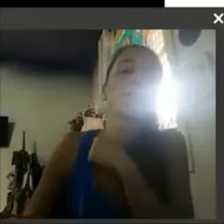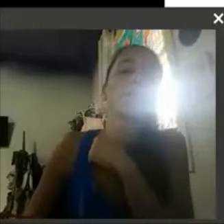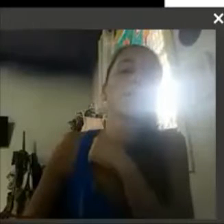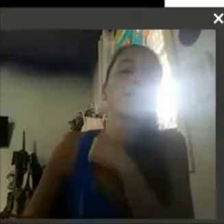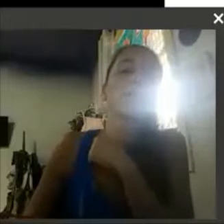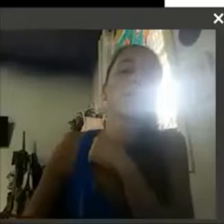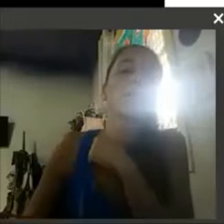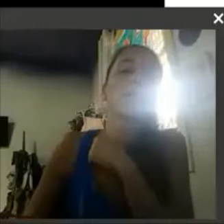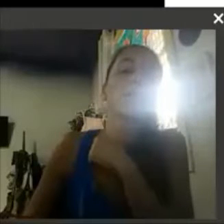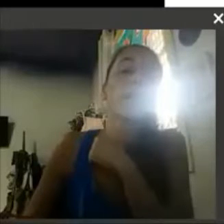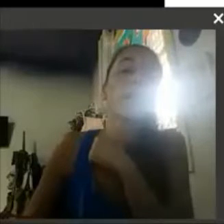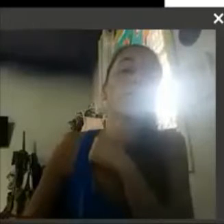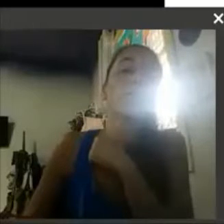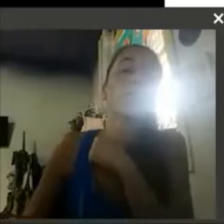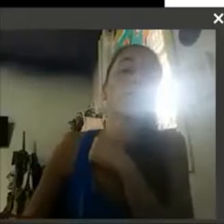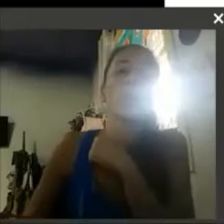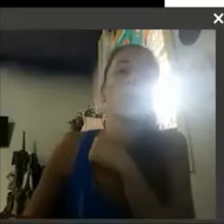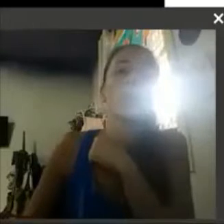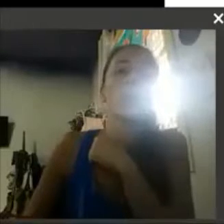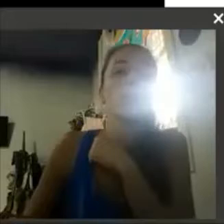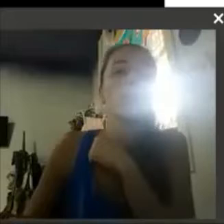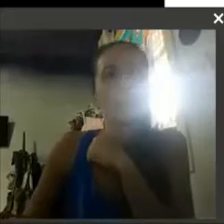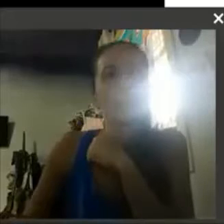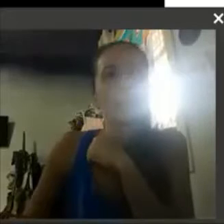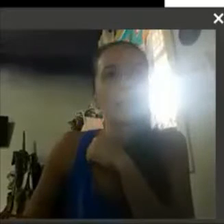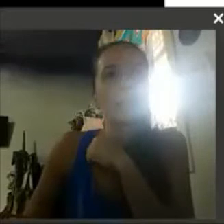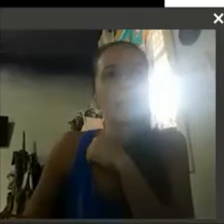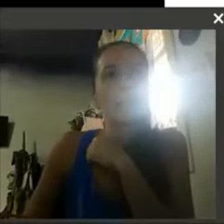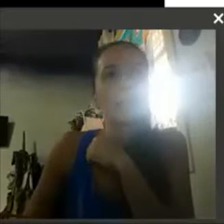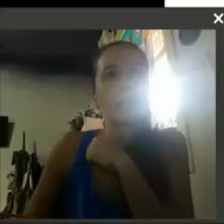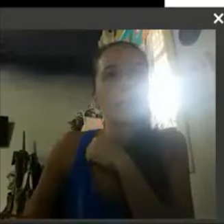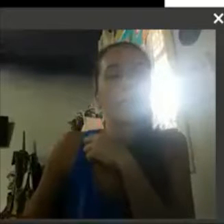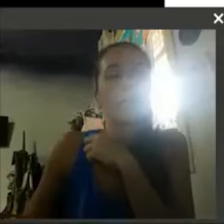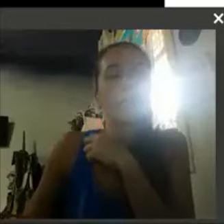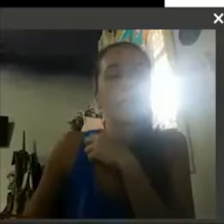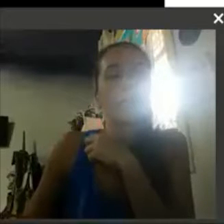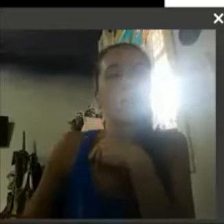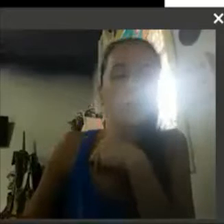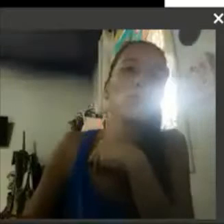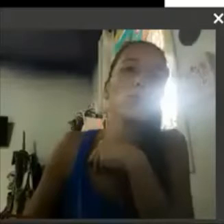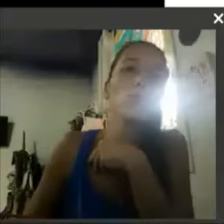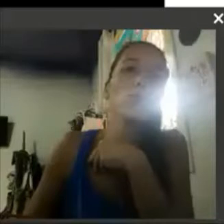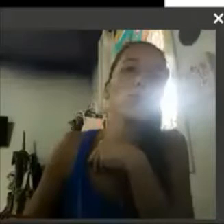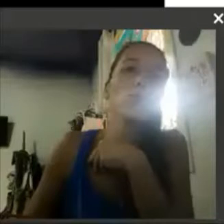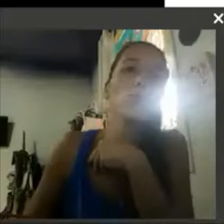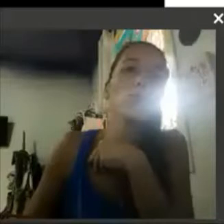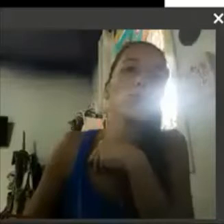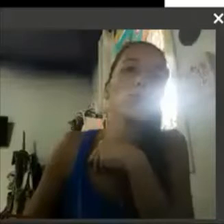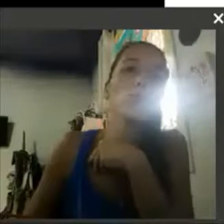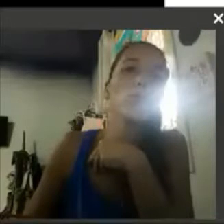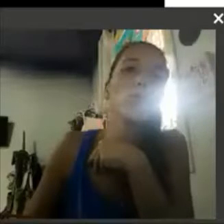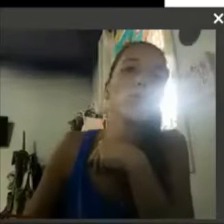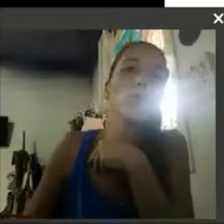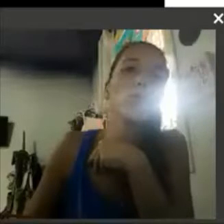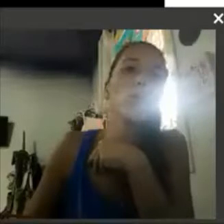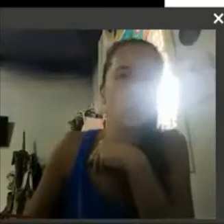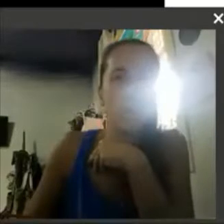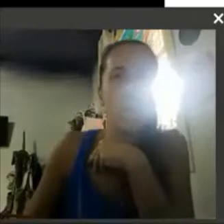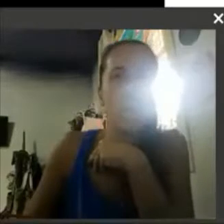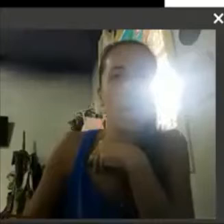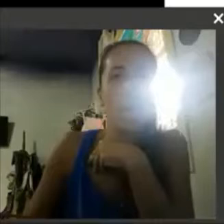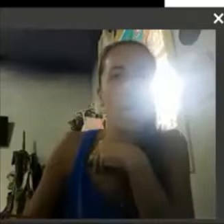reagente. E aqui, na fermentação alcoólica, ele é um produto junto do